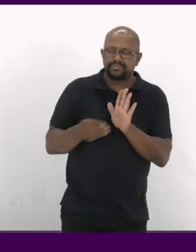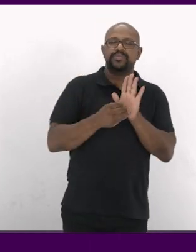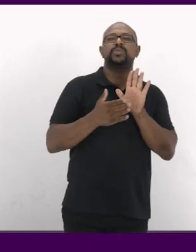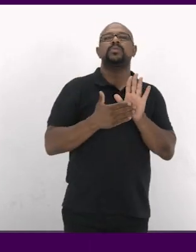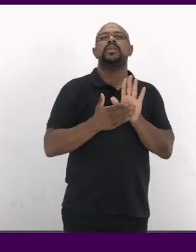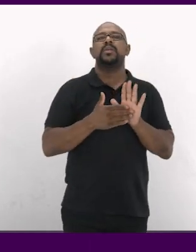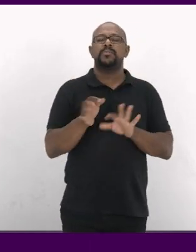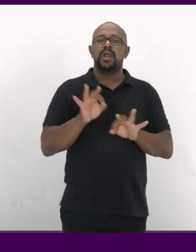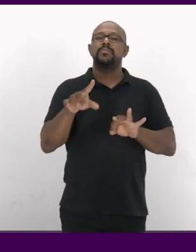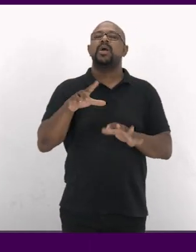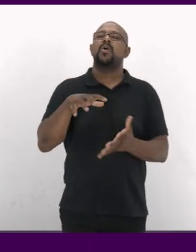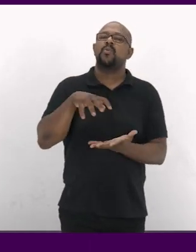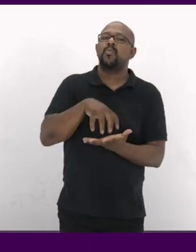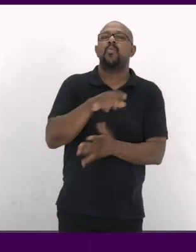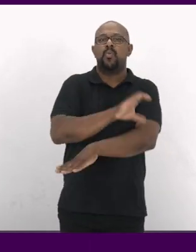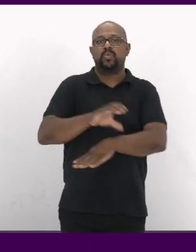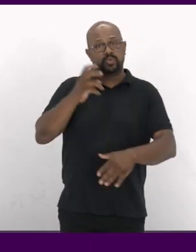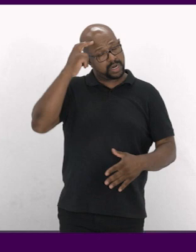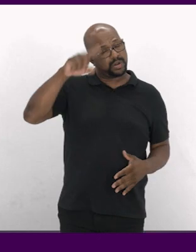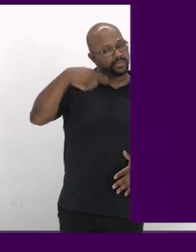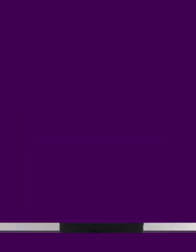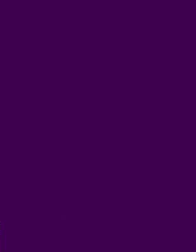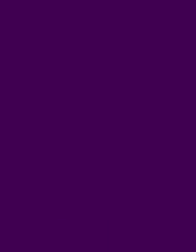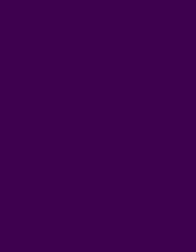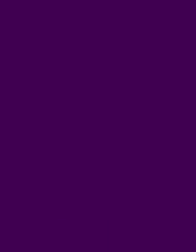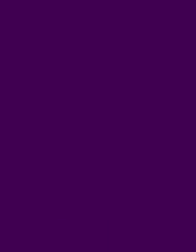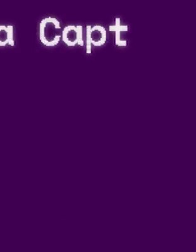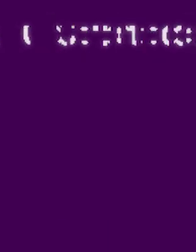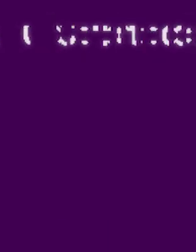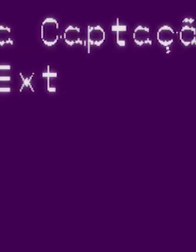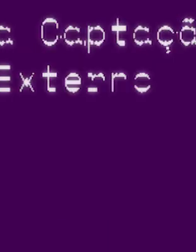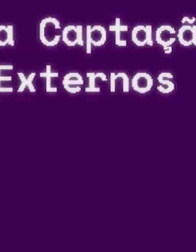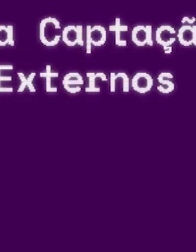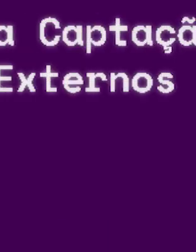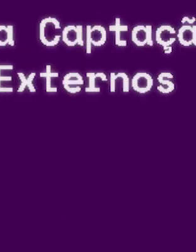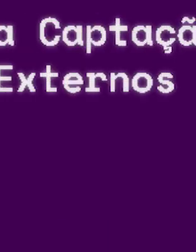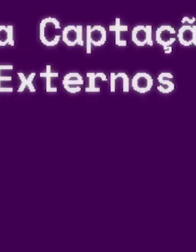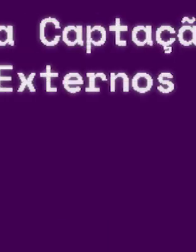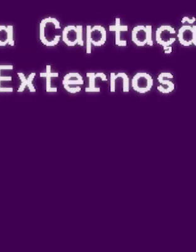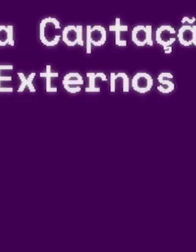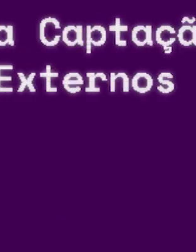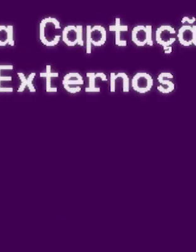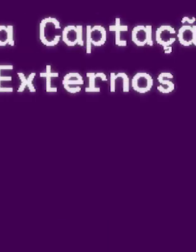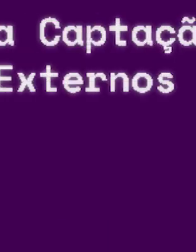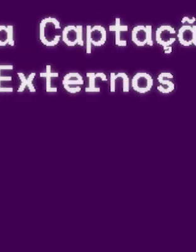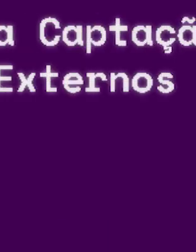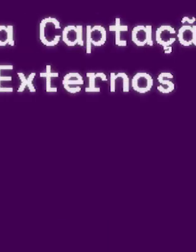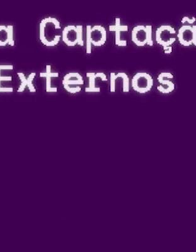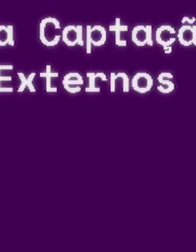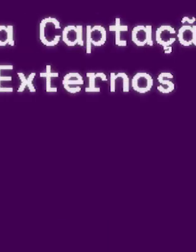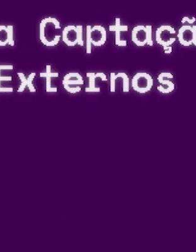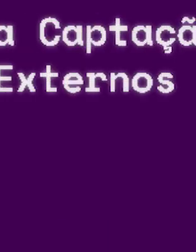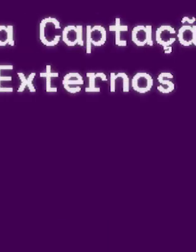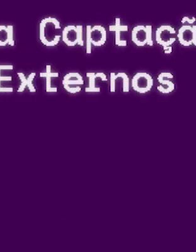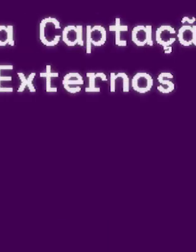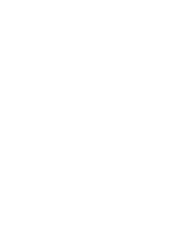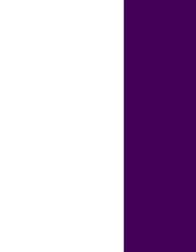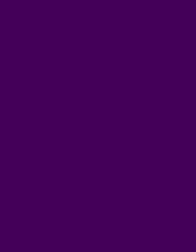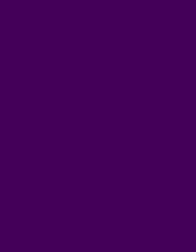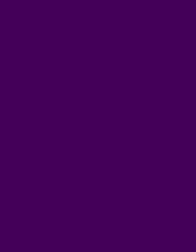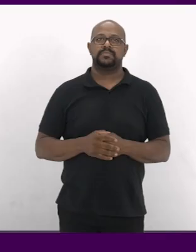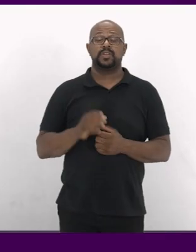a programação do equipamento cultural no próximo ano. Texto: Outras estratégias para a captação e geração de